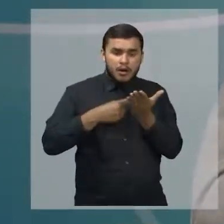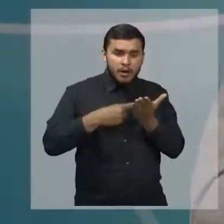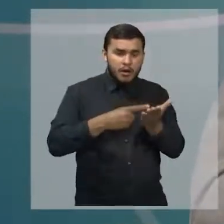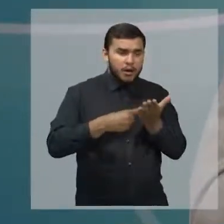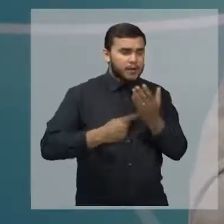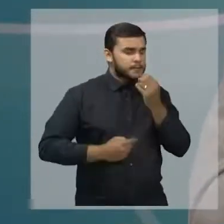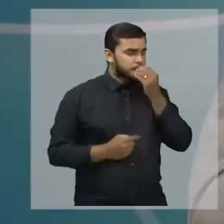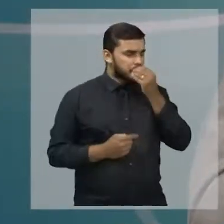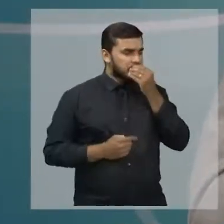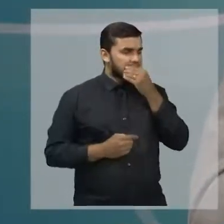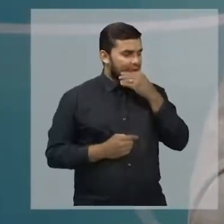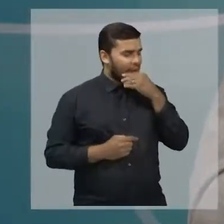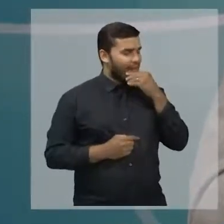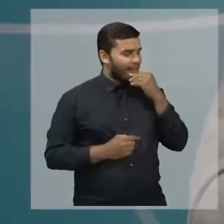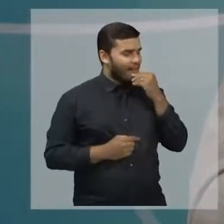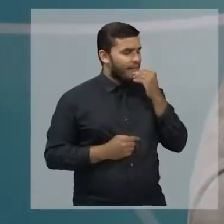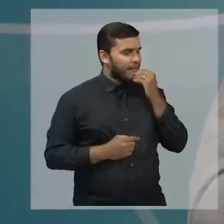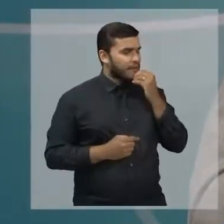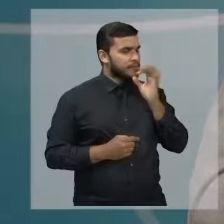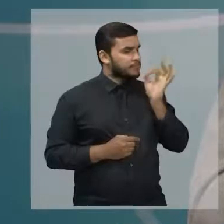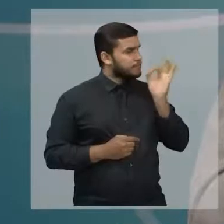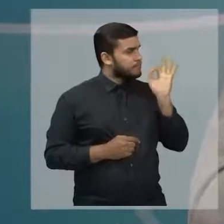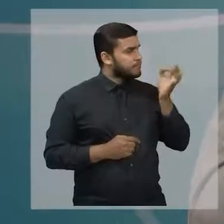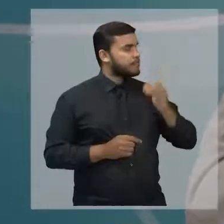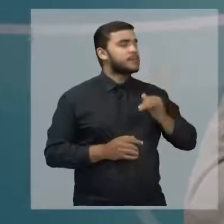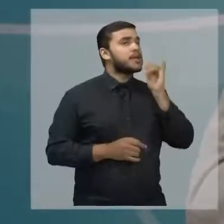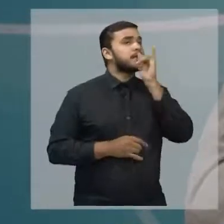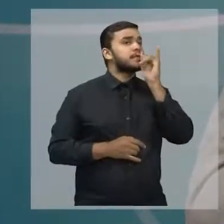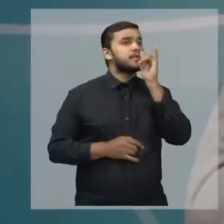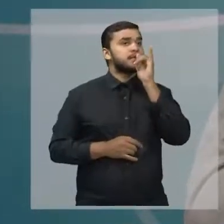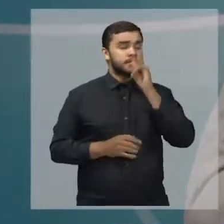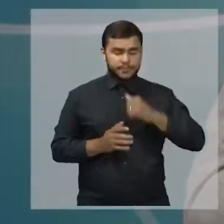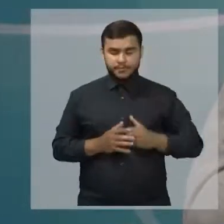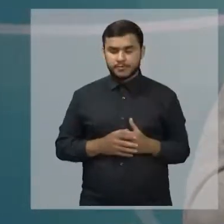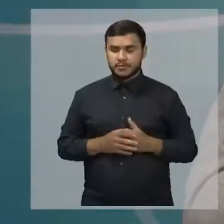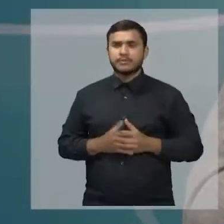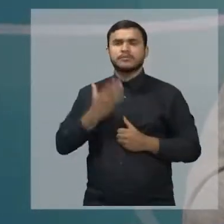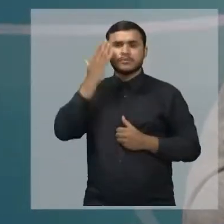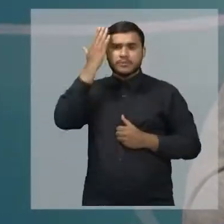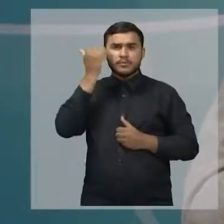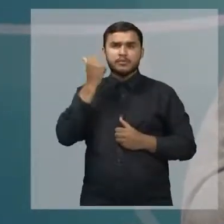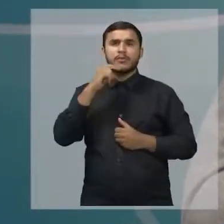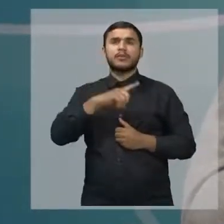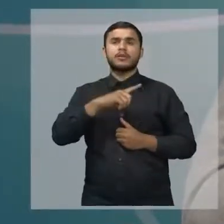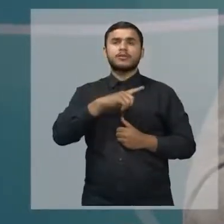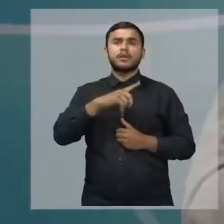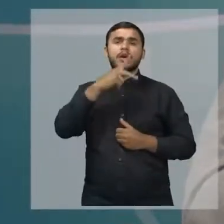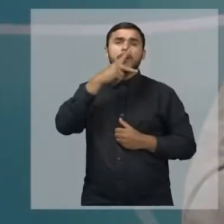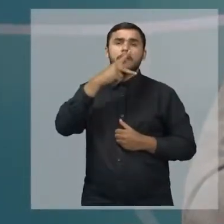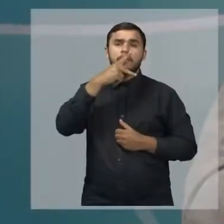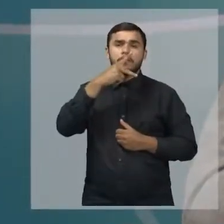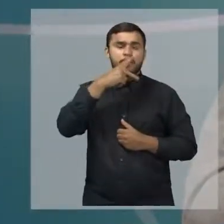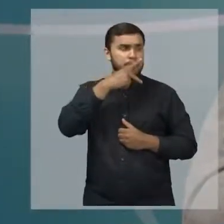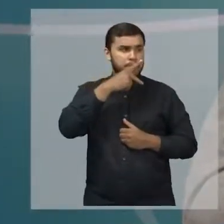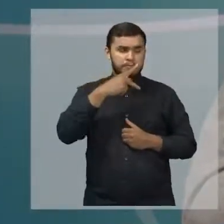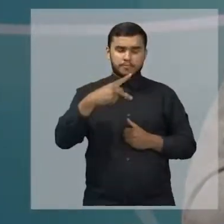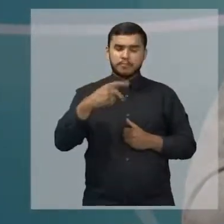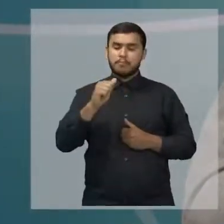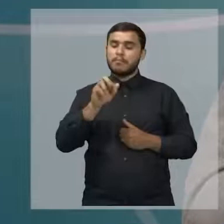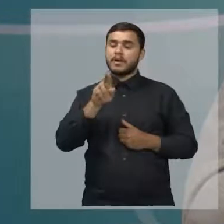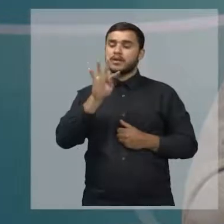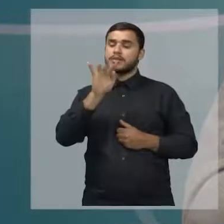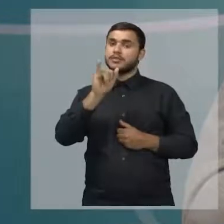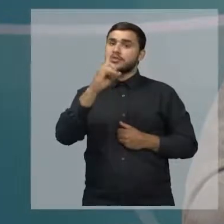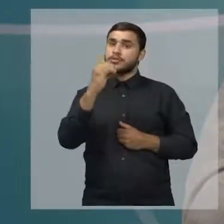origem. Essa questão dos partidos, Arnaldo, eu gosto de dividir a função do partido em 3.